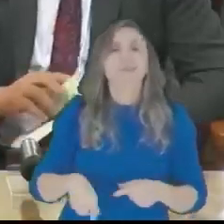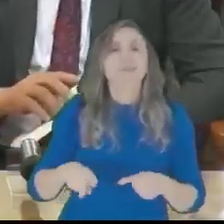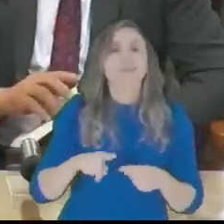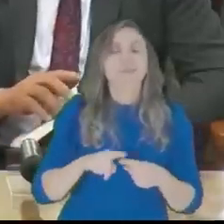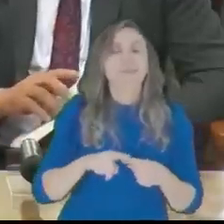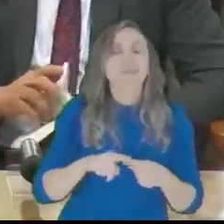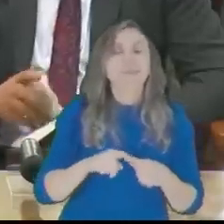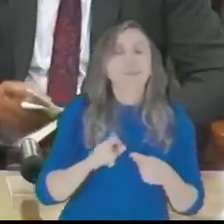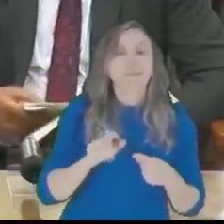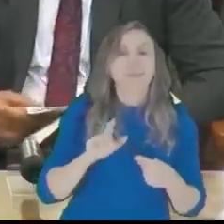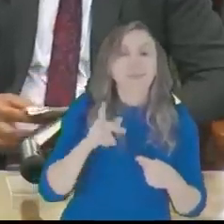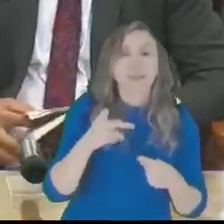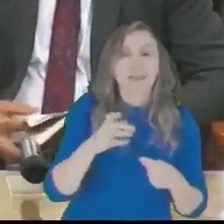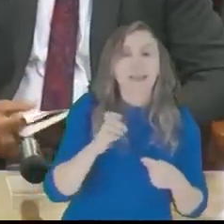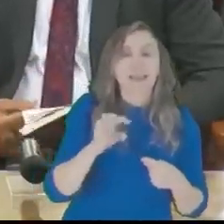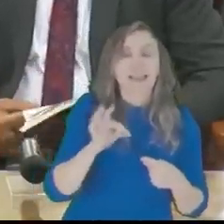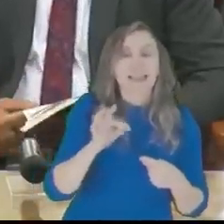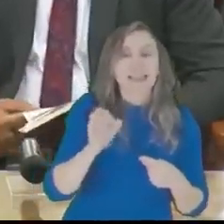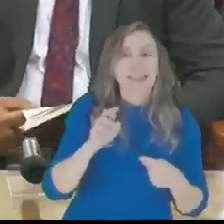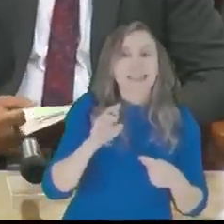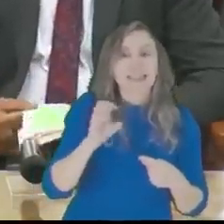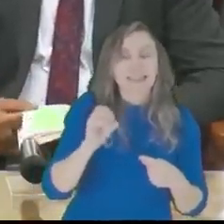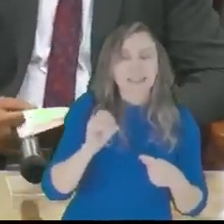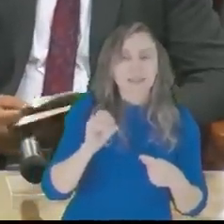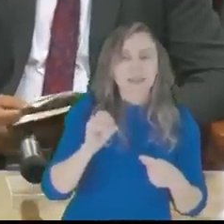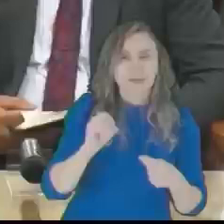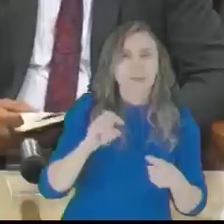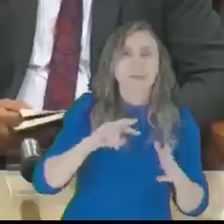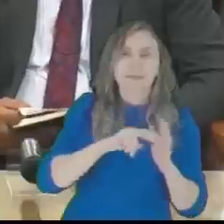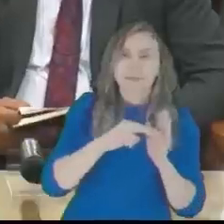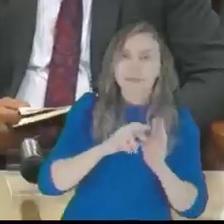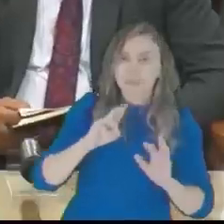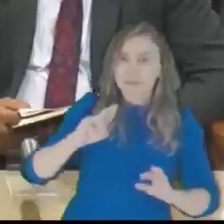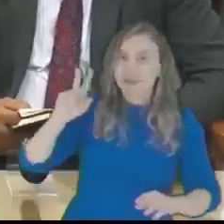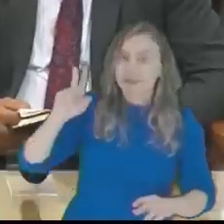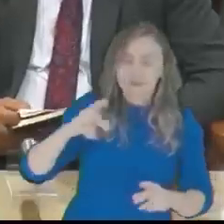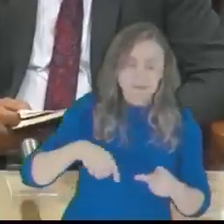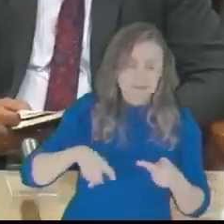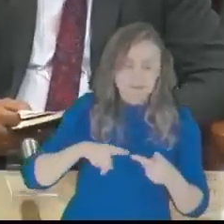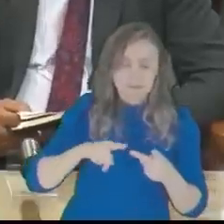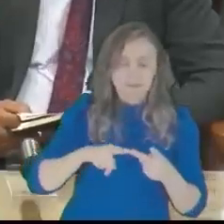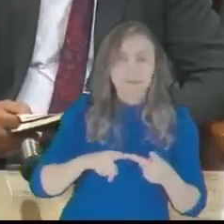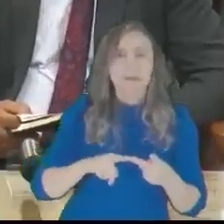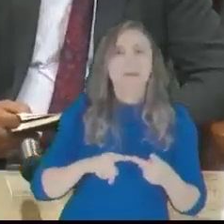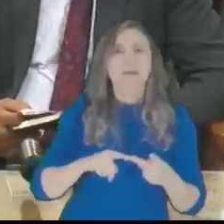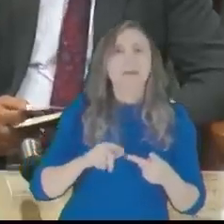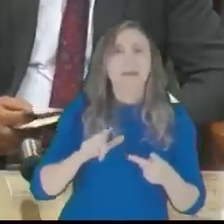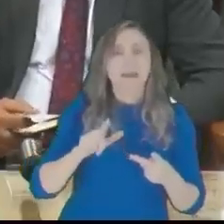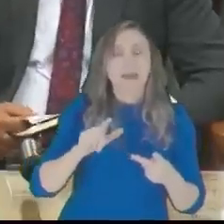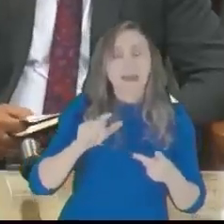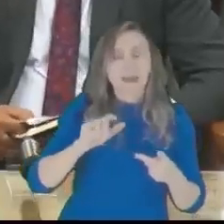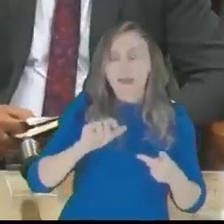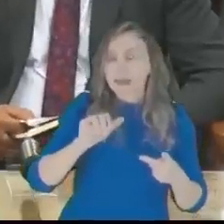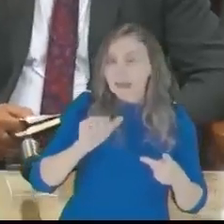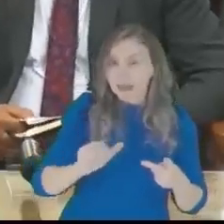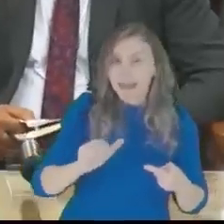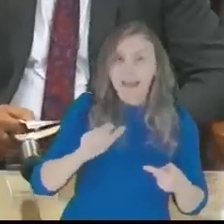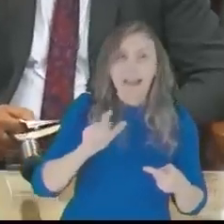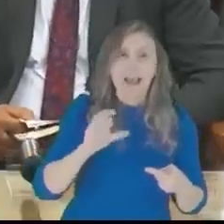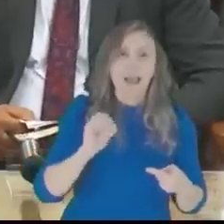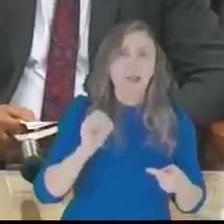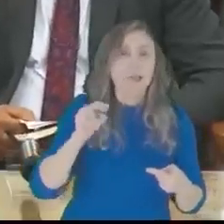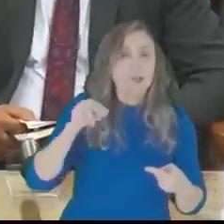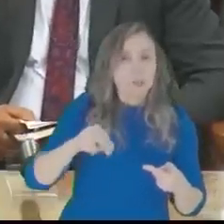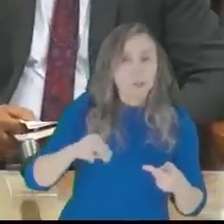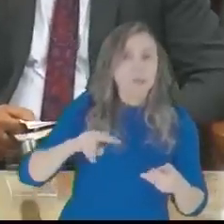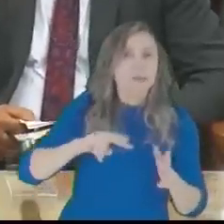palavra: héteros. Héteros quer dizer o quê? Diferente. E a outra palavra grega para outro? Alon. E alon ou alon